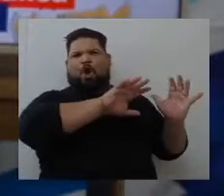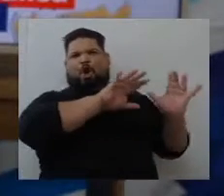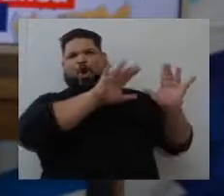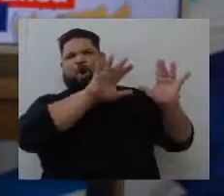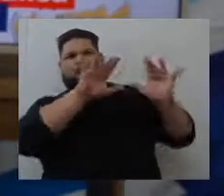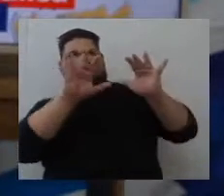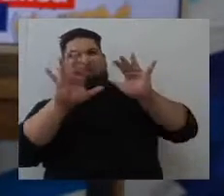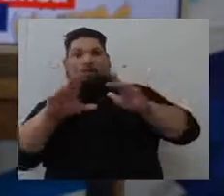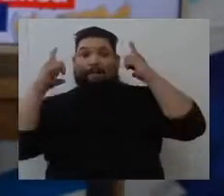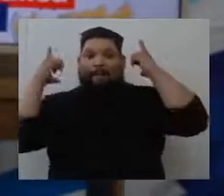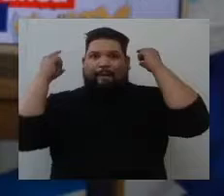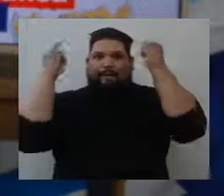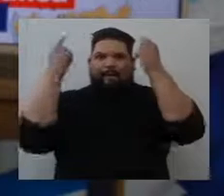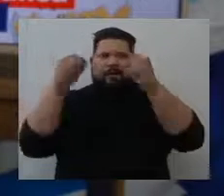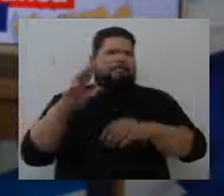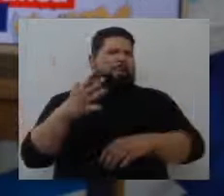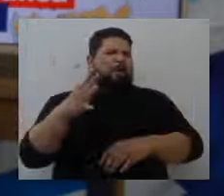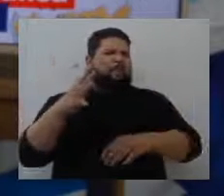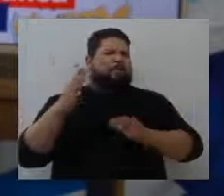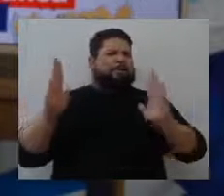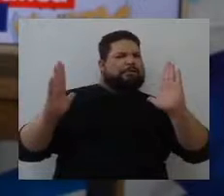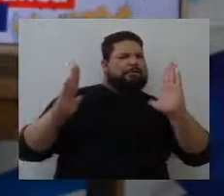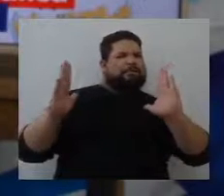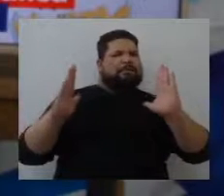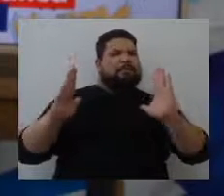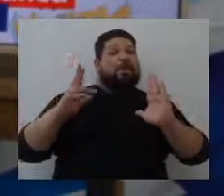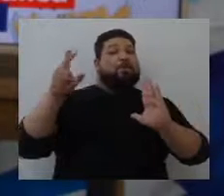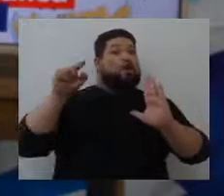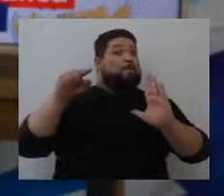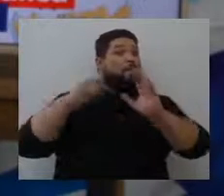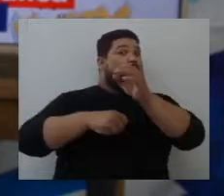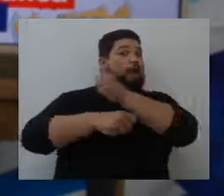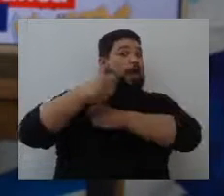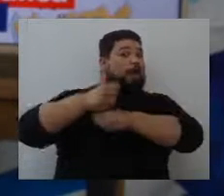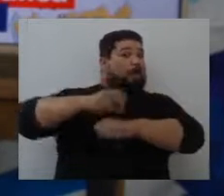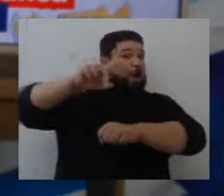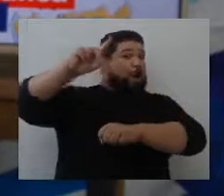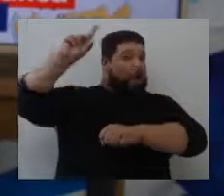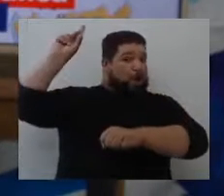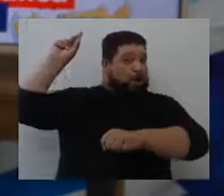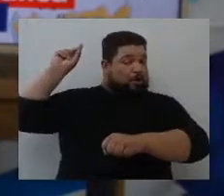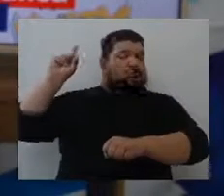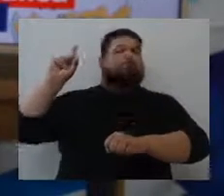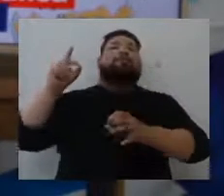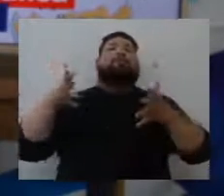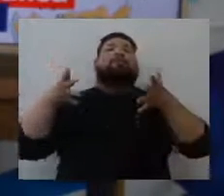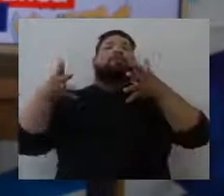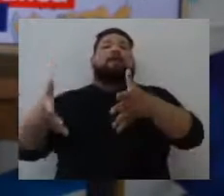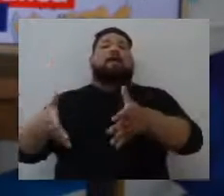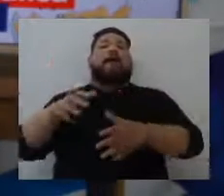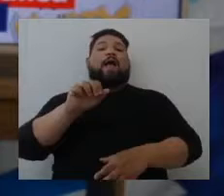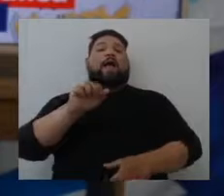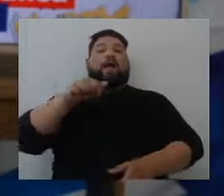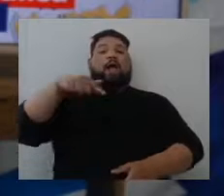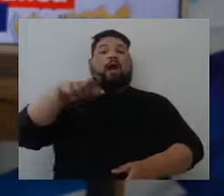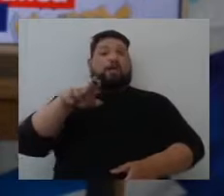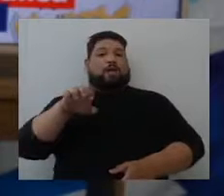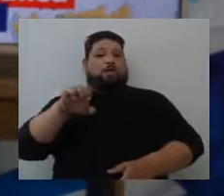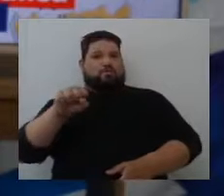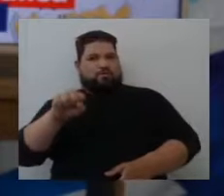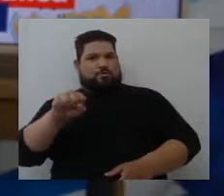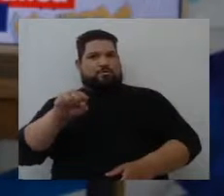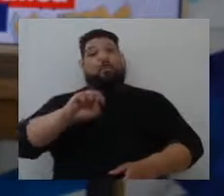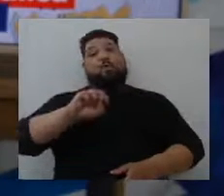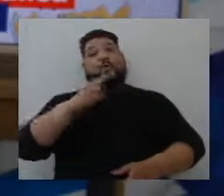volta de 2000 a.C., nós temos a chegada dos primeiros povos, os ditos aqueus ou messenos. Tá